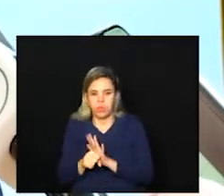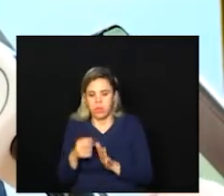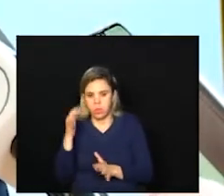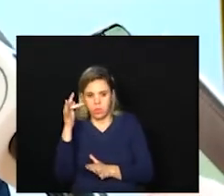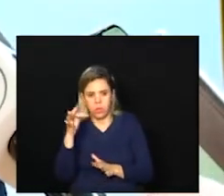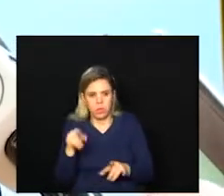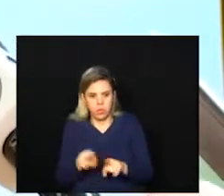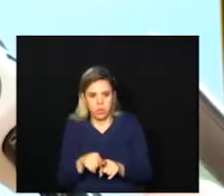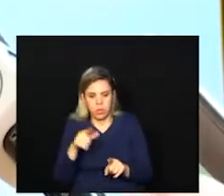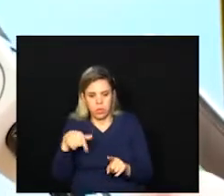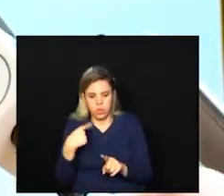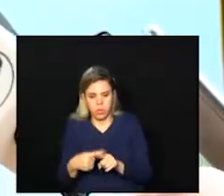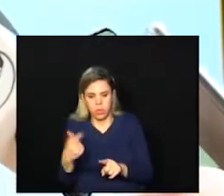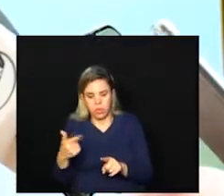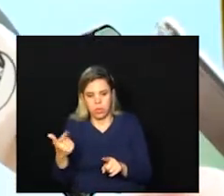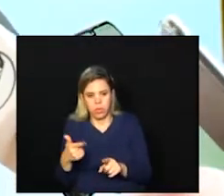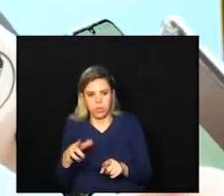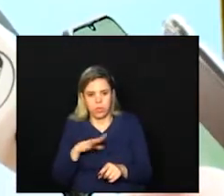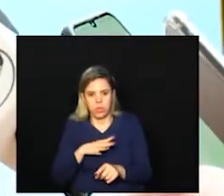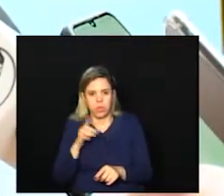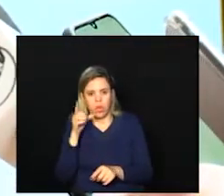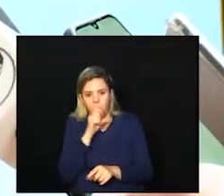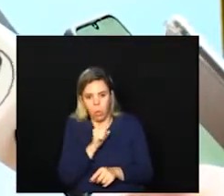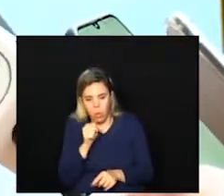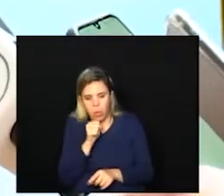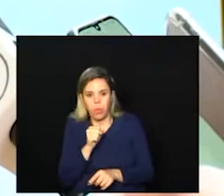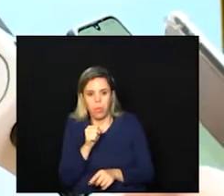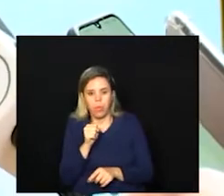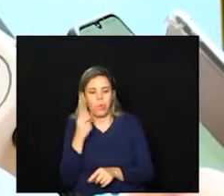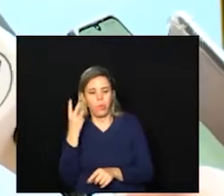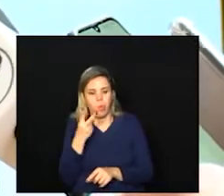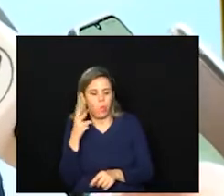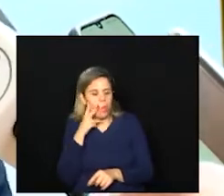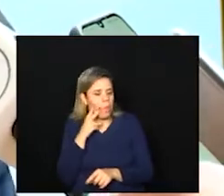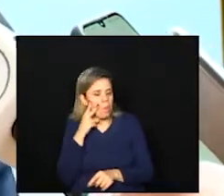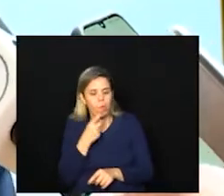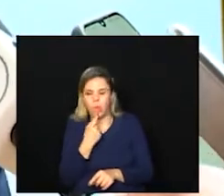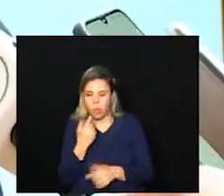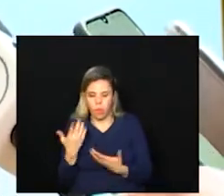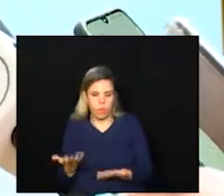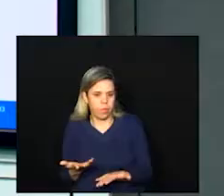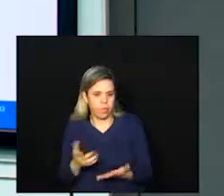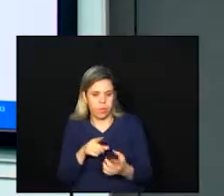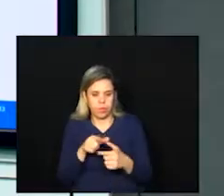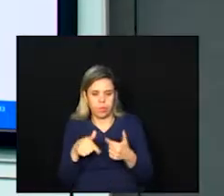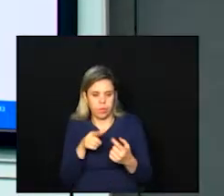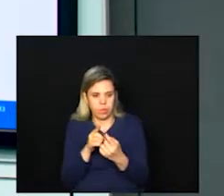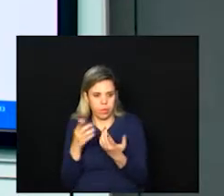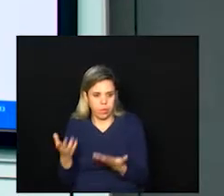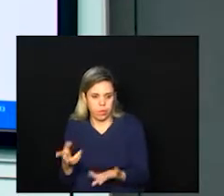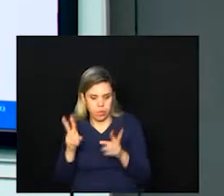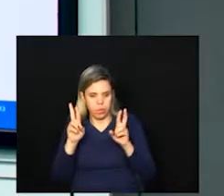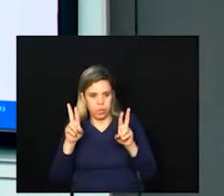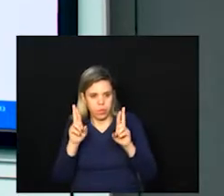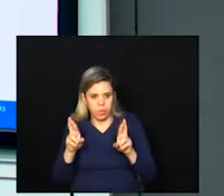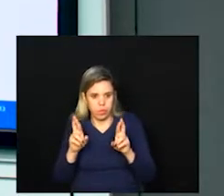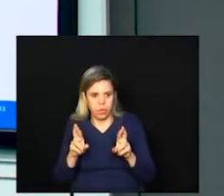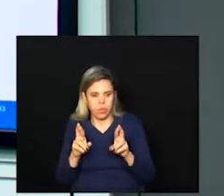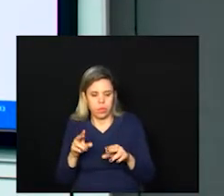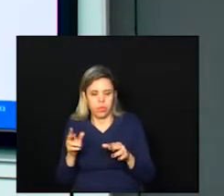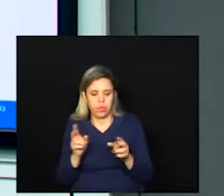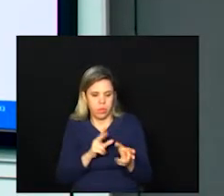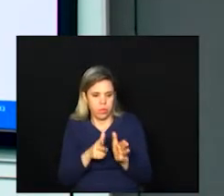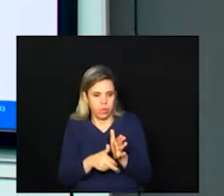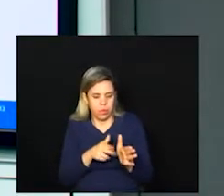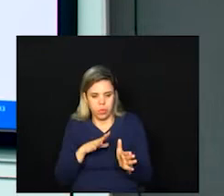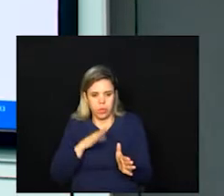futuramente, nessa primeira etapa, a cidade de Louveira, Vinhedo, Valinhos até Campinas, com o serviço parador. A expectativa do trem